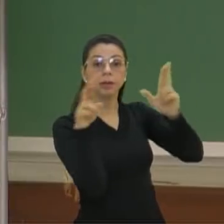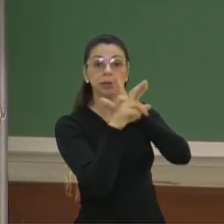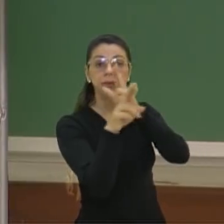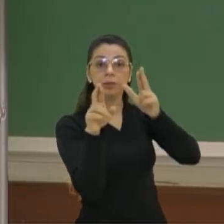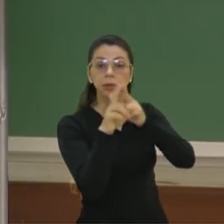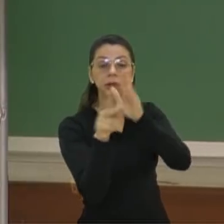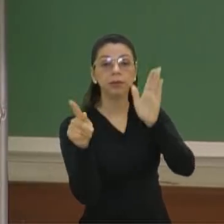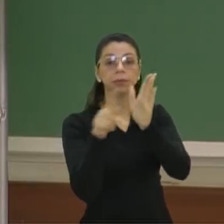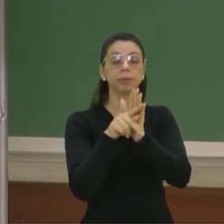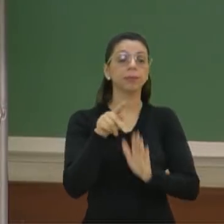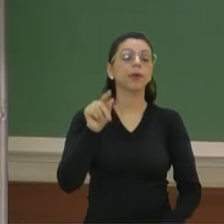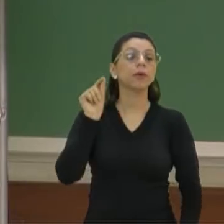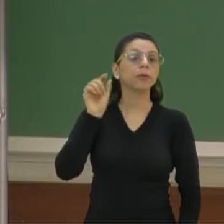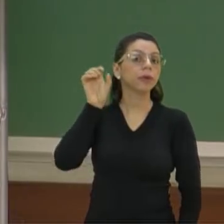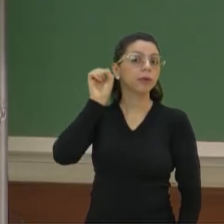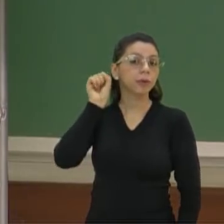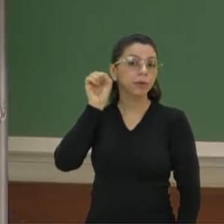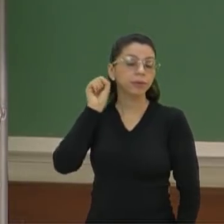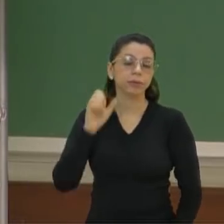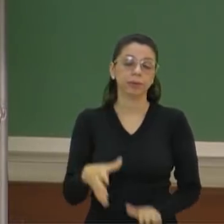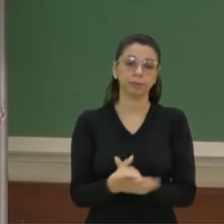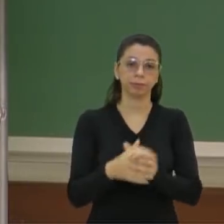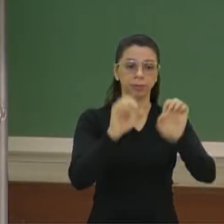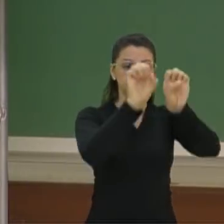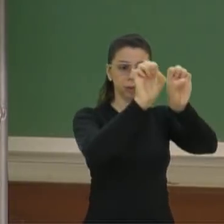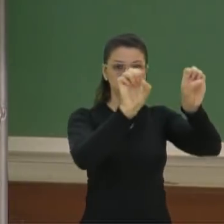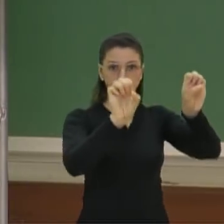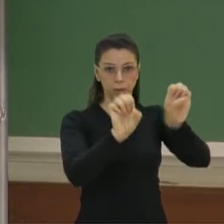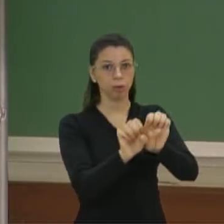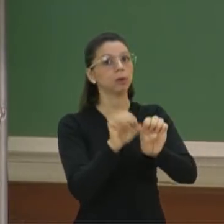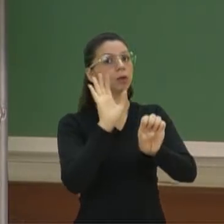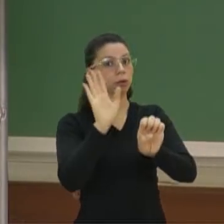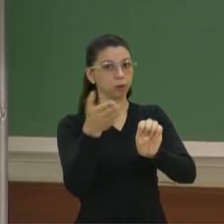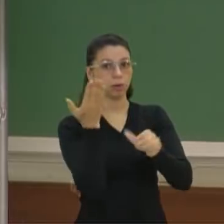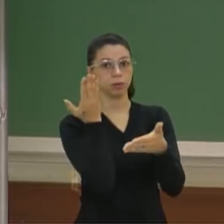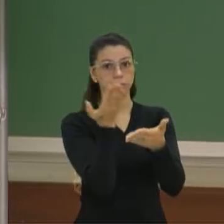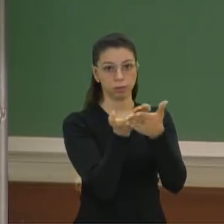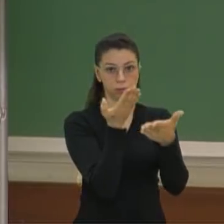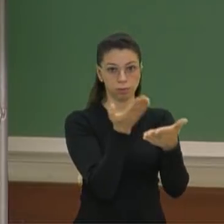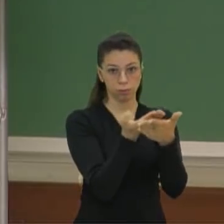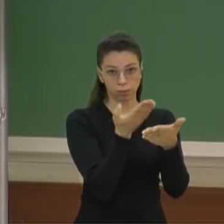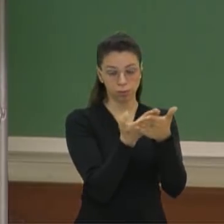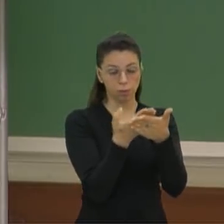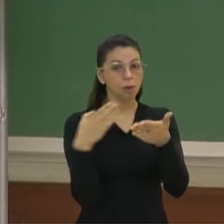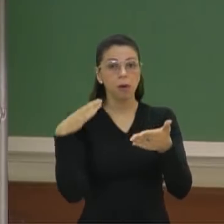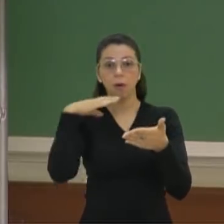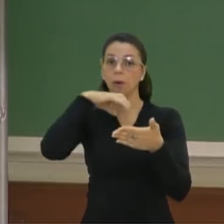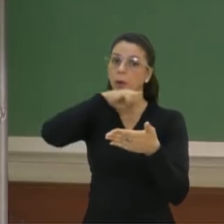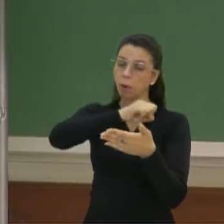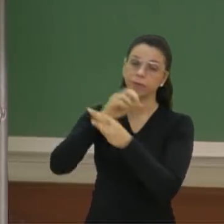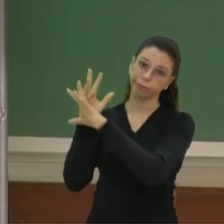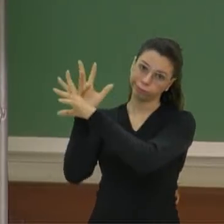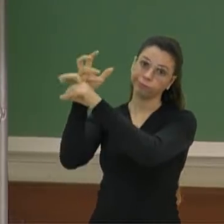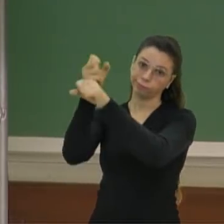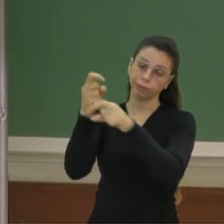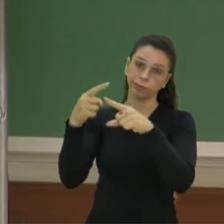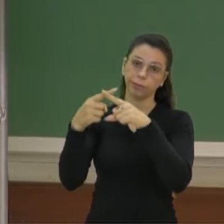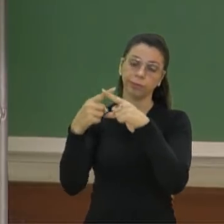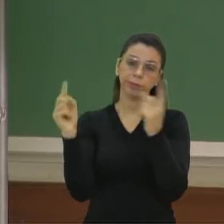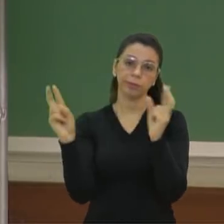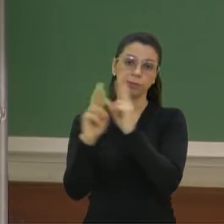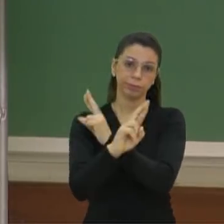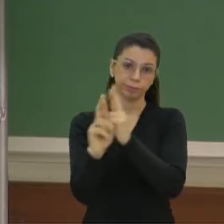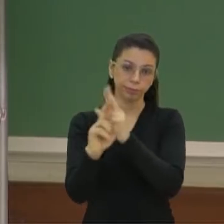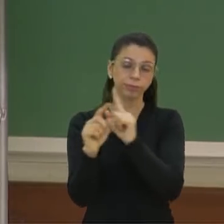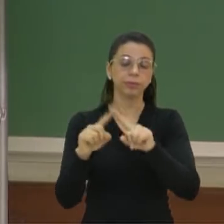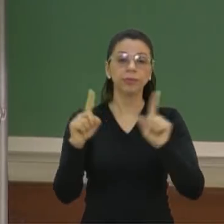Então, estrutura, funcionamento, vocês já sabem. Claro que a gente vai relembrar porque tem relação. Mas